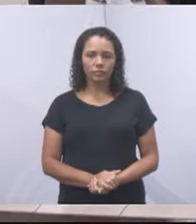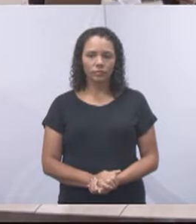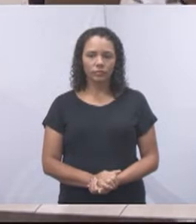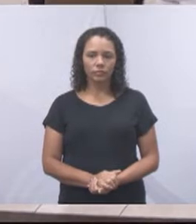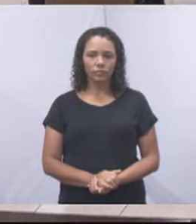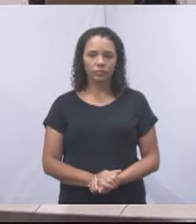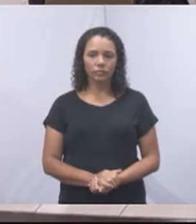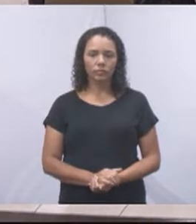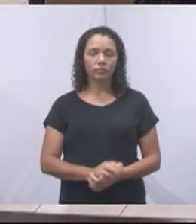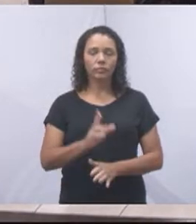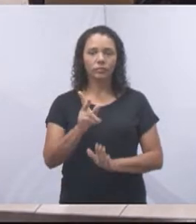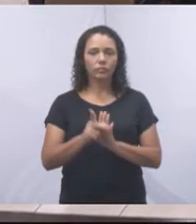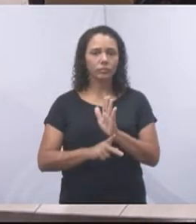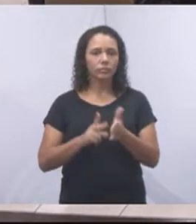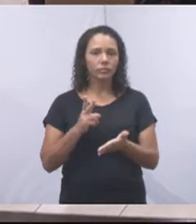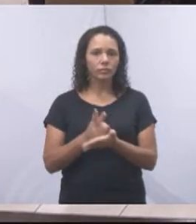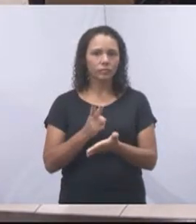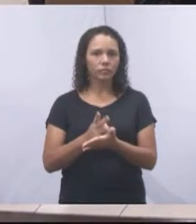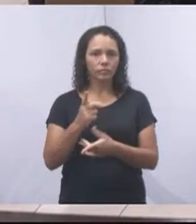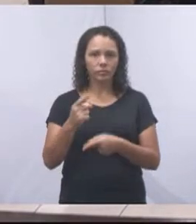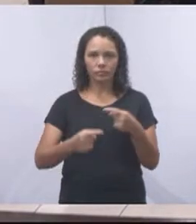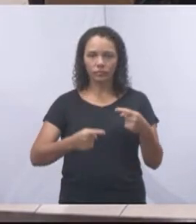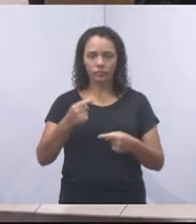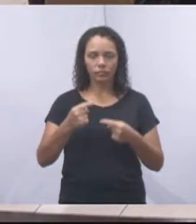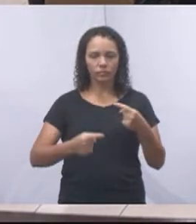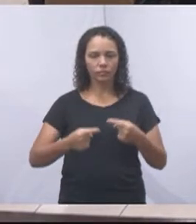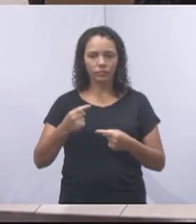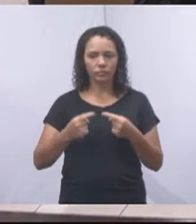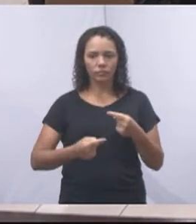O projeto continua em apreciação.